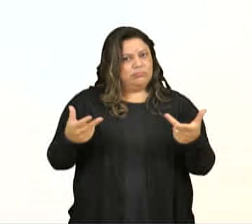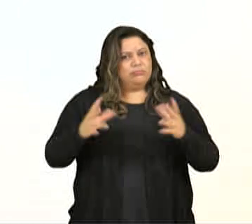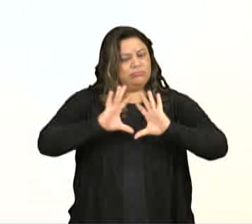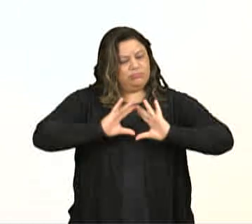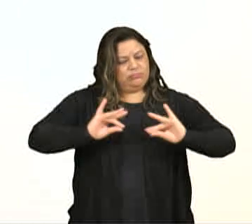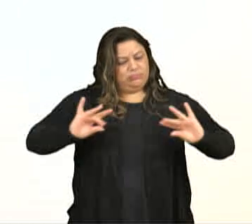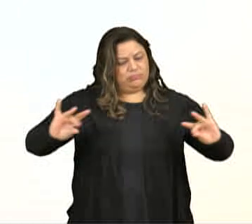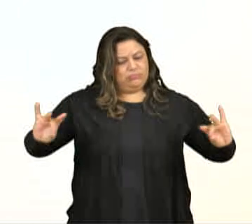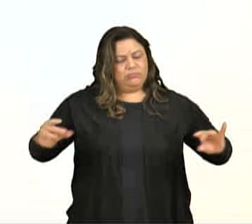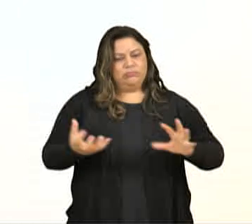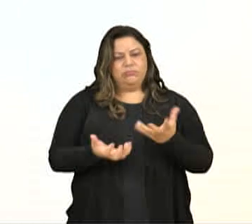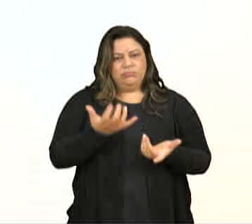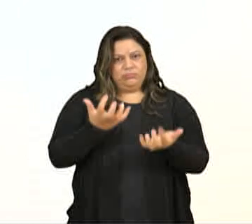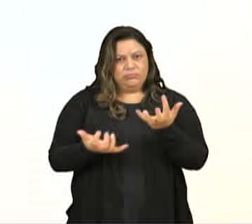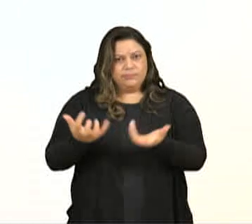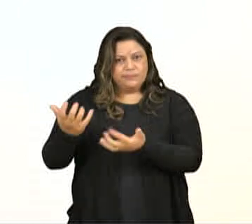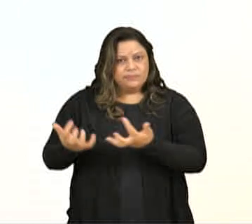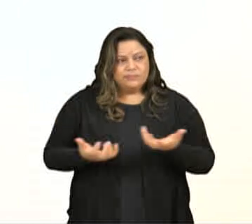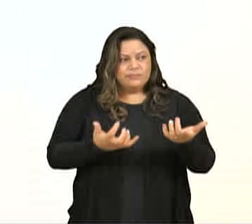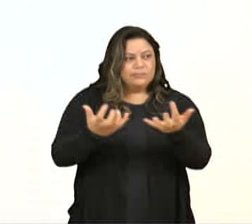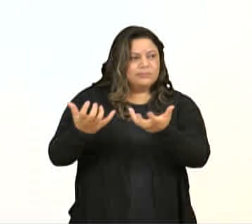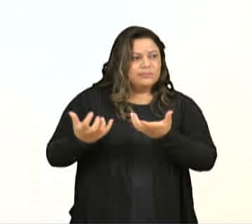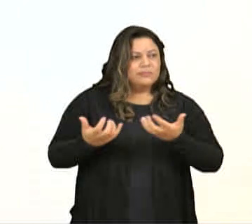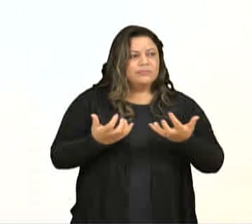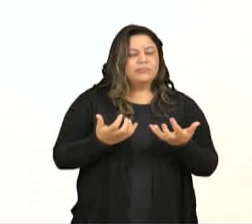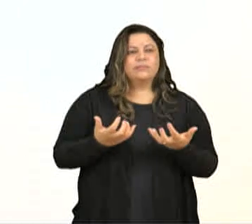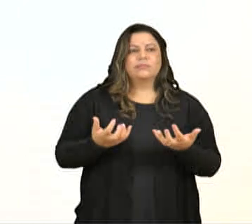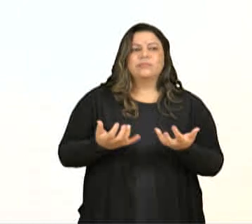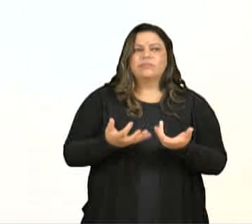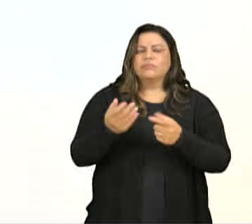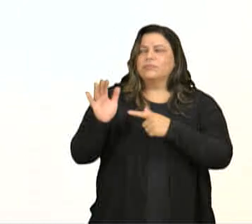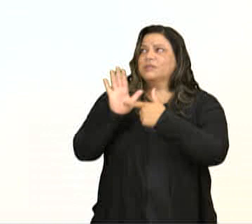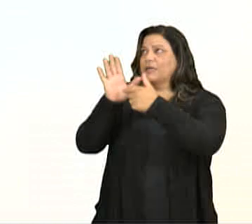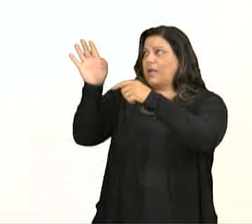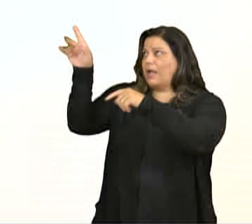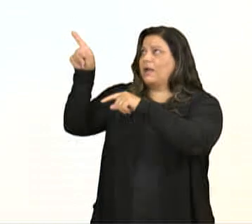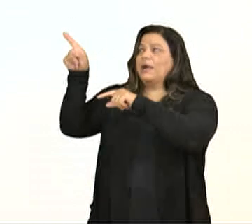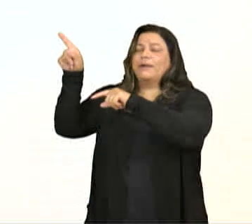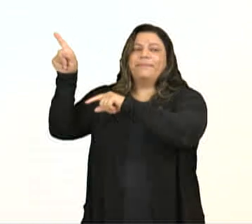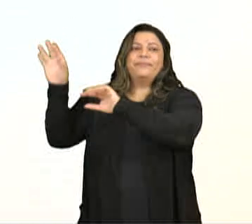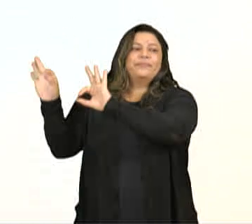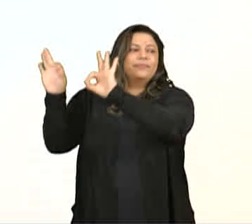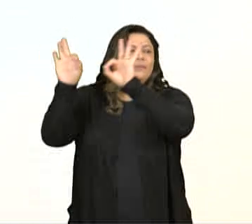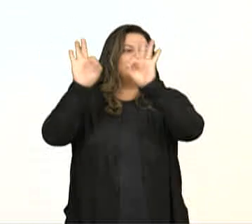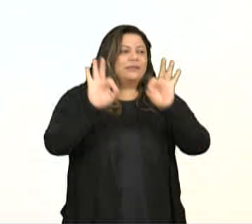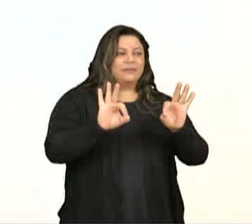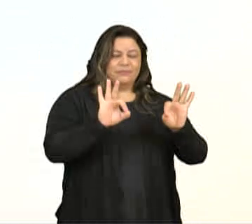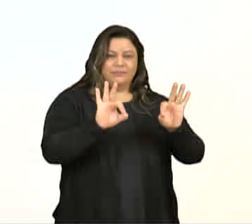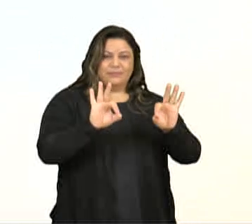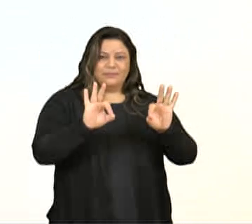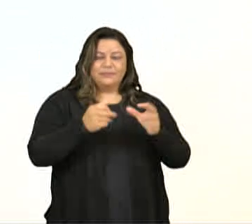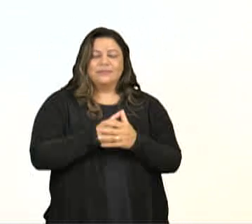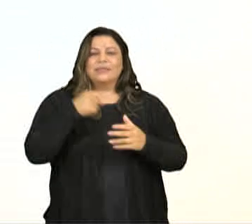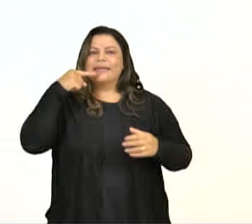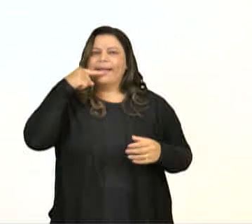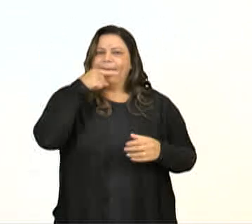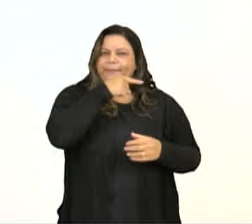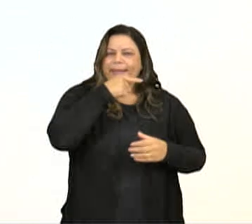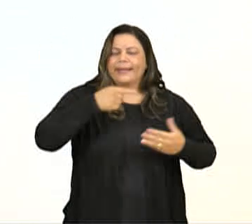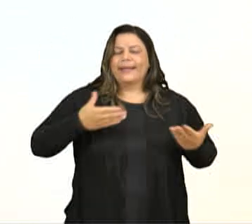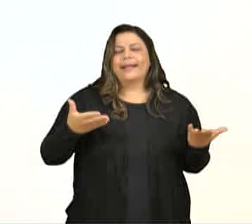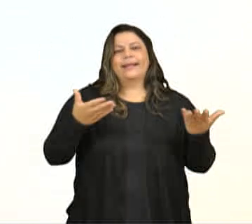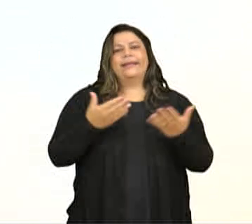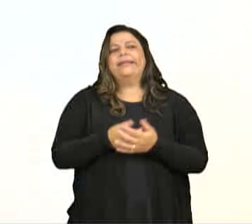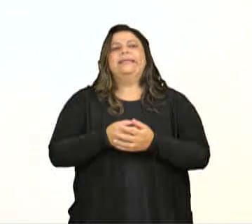restos, vamos dizer assim, da agricultura, e aí a imagem mostra para nós ali a palha, por exemplo, da cana-de-açúcar, o bagaço da